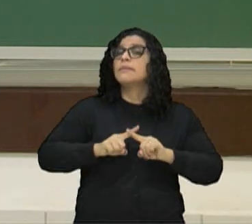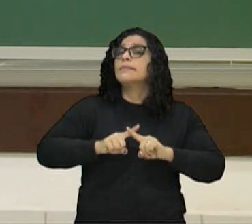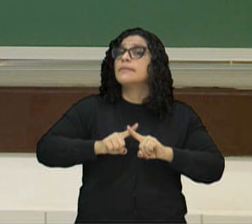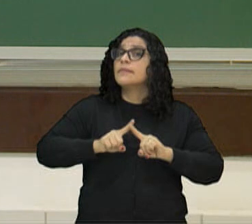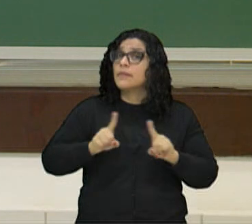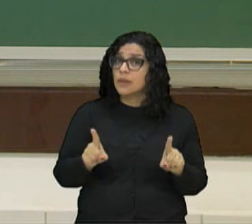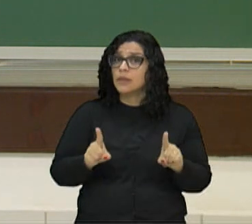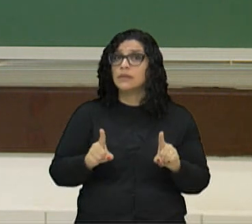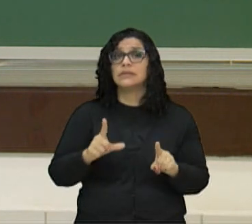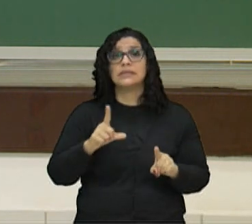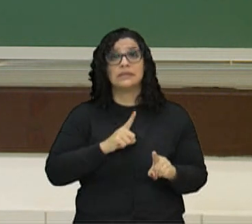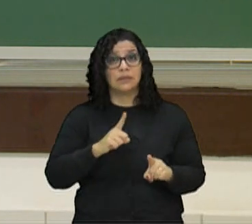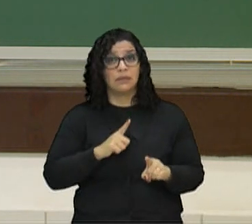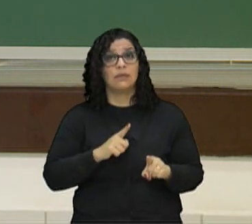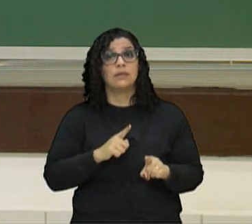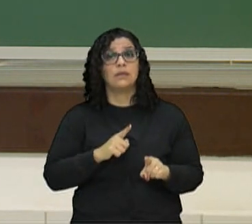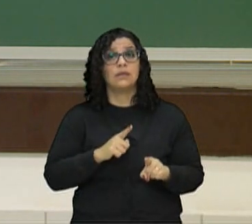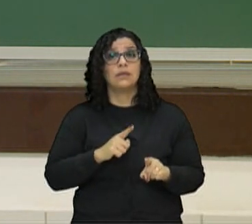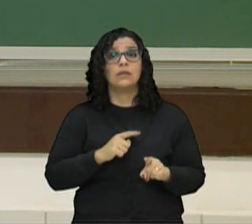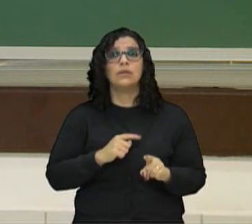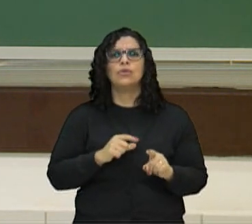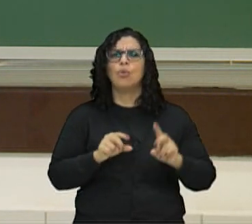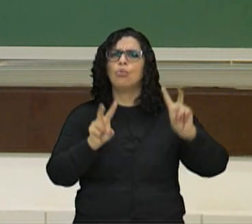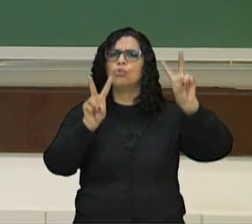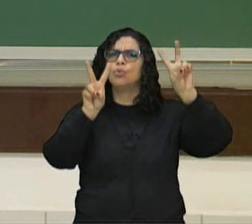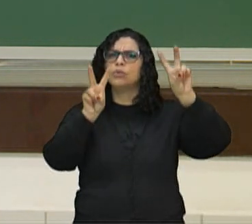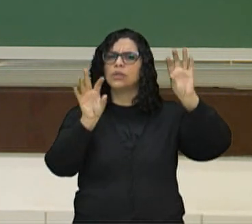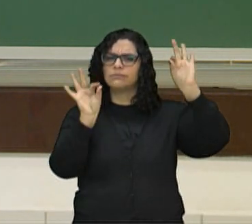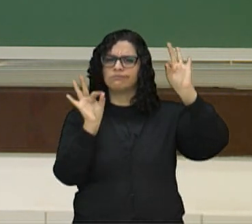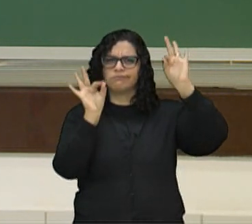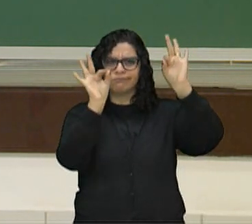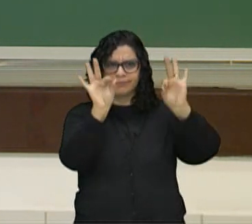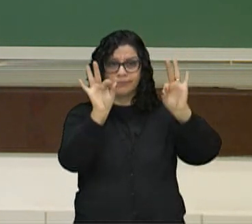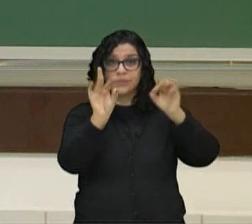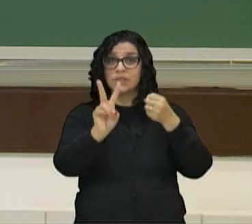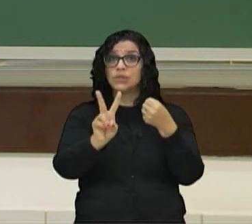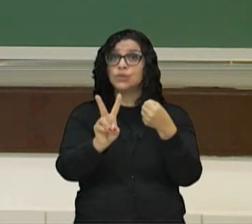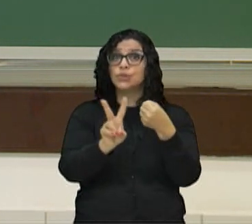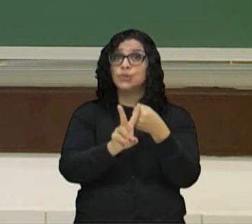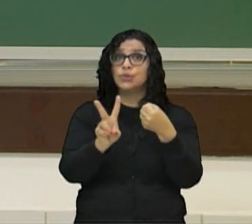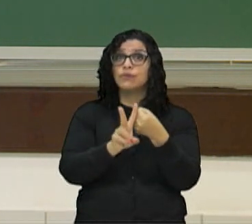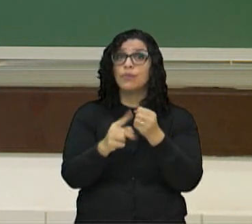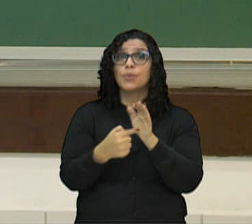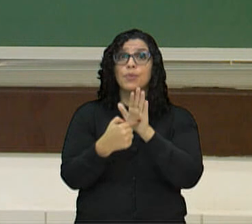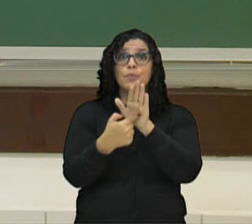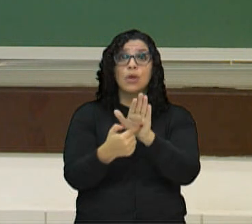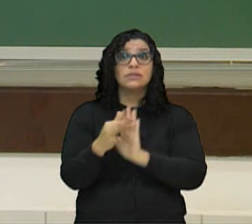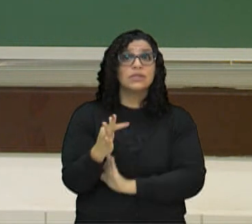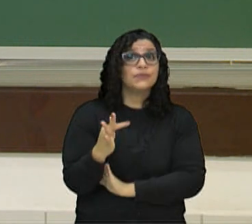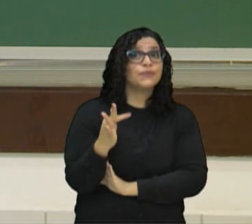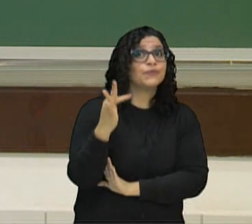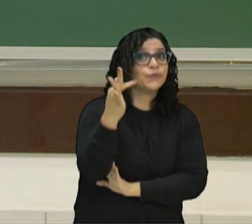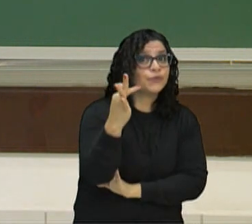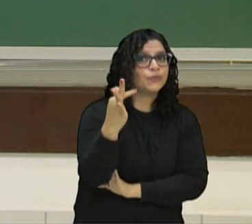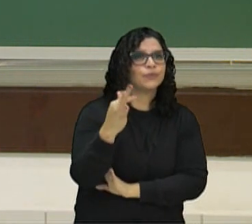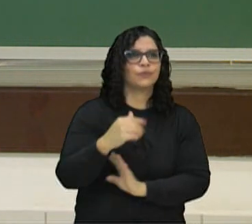Mas temos um fragmento que o verbo apresenta no